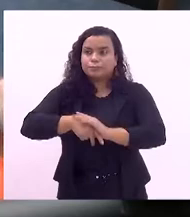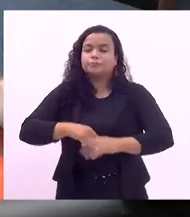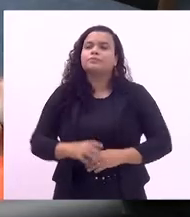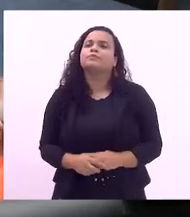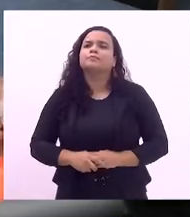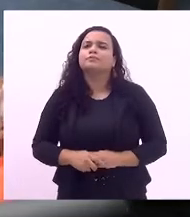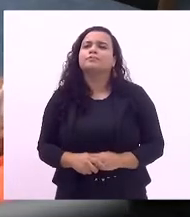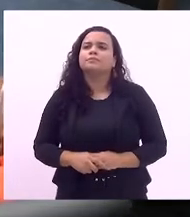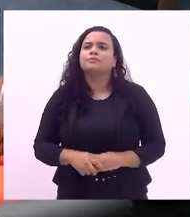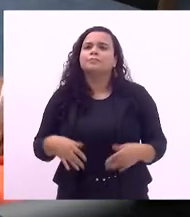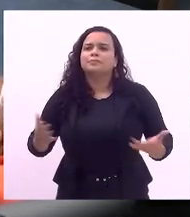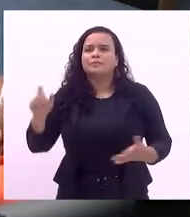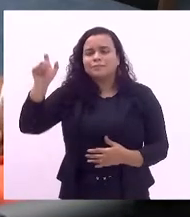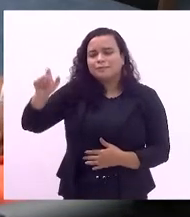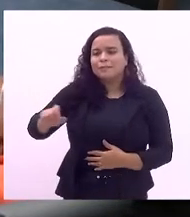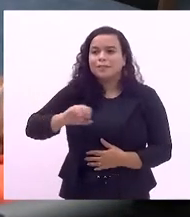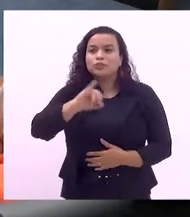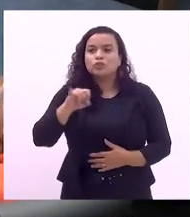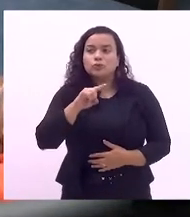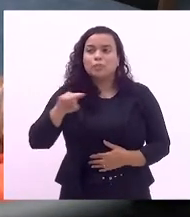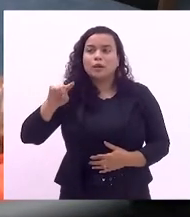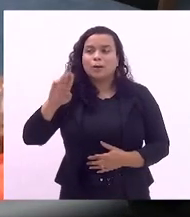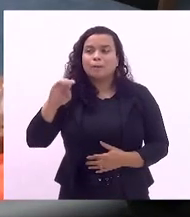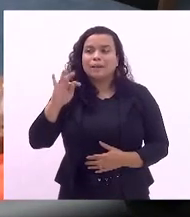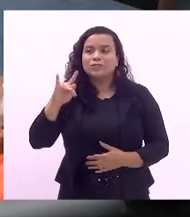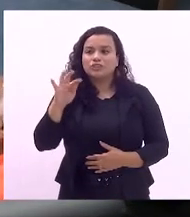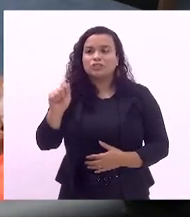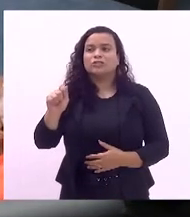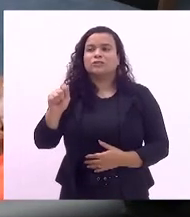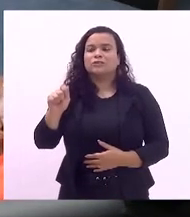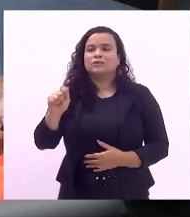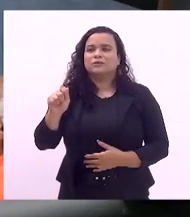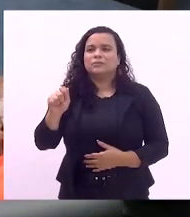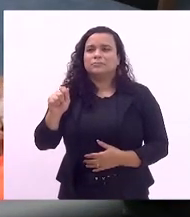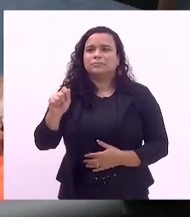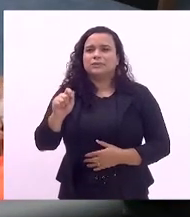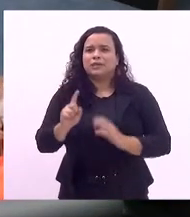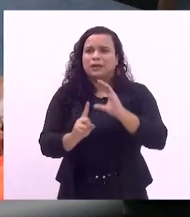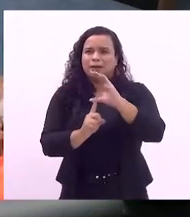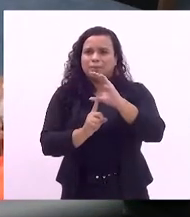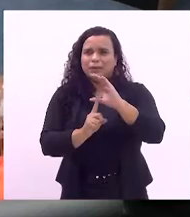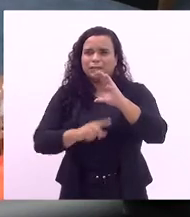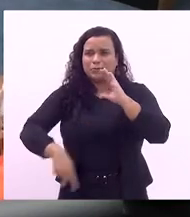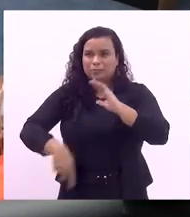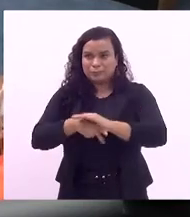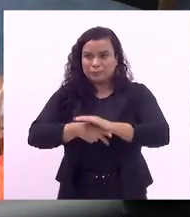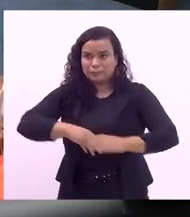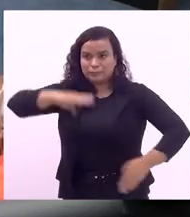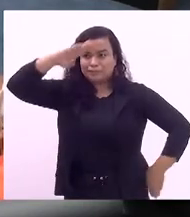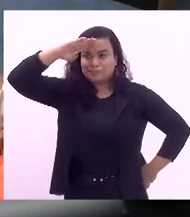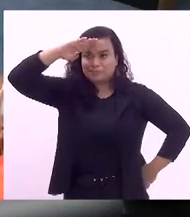Tu és um Batista Alves de Almeida Júnior hum Capelão do exército